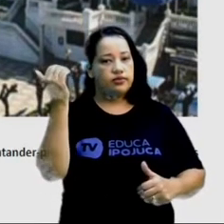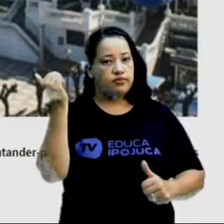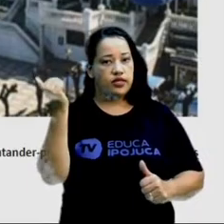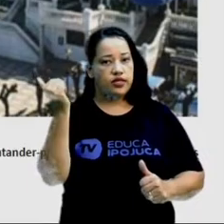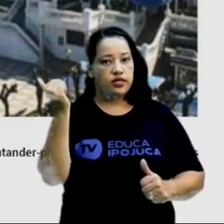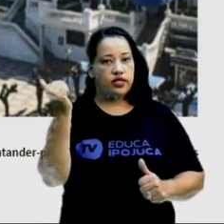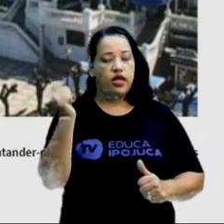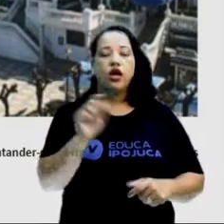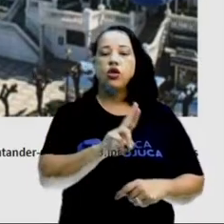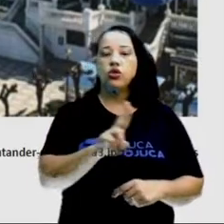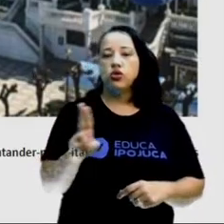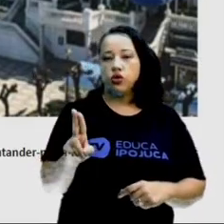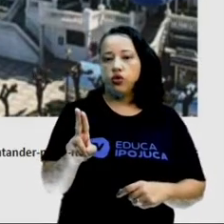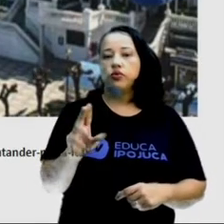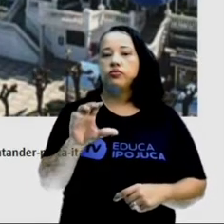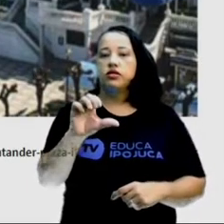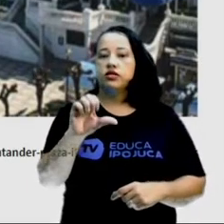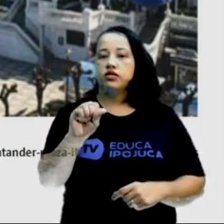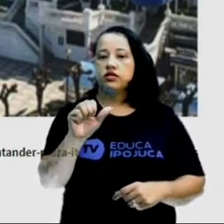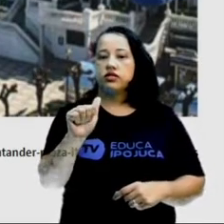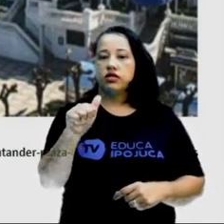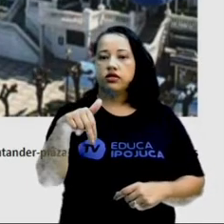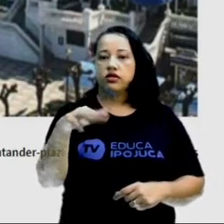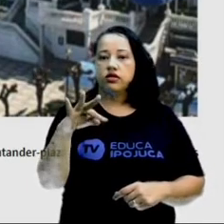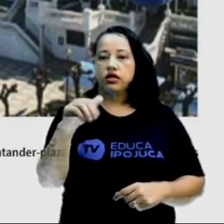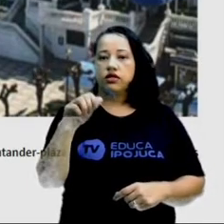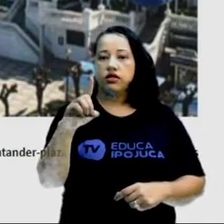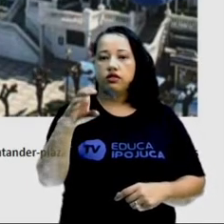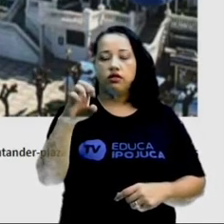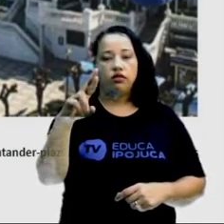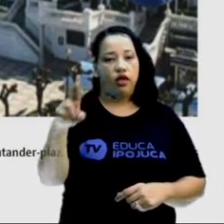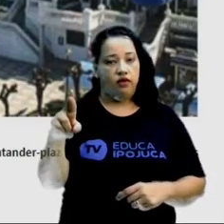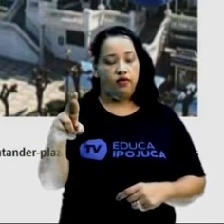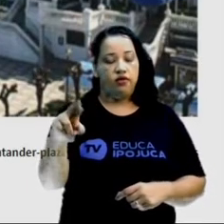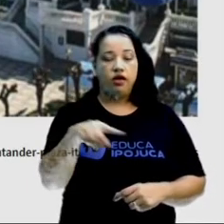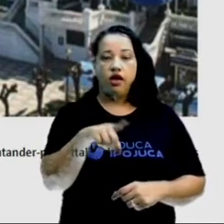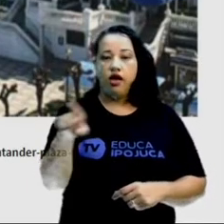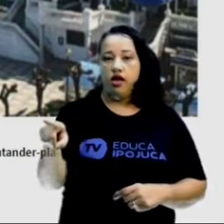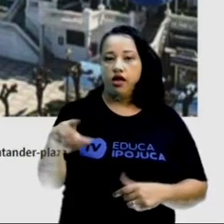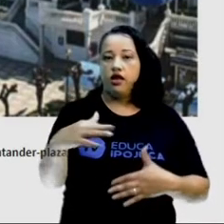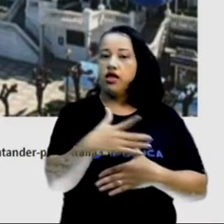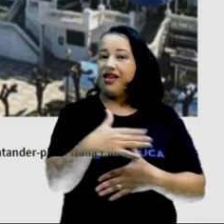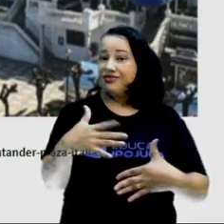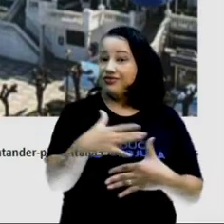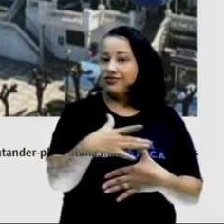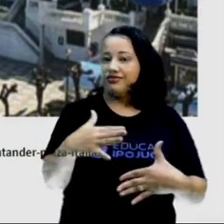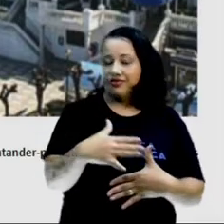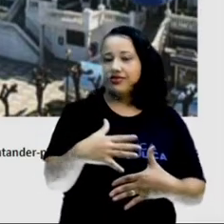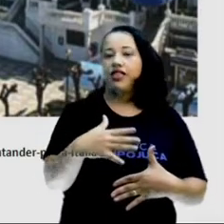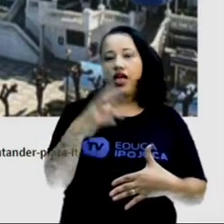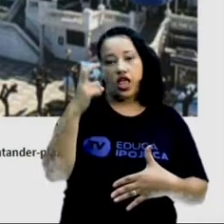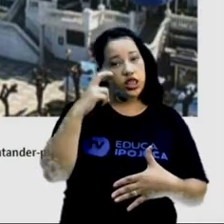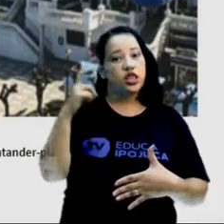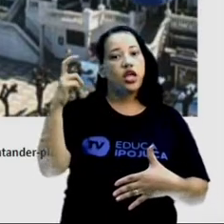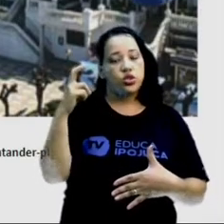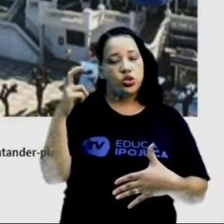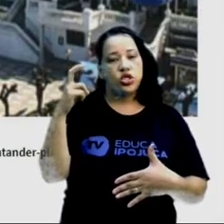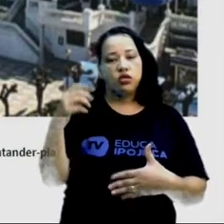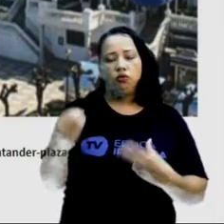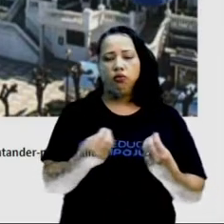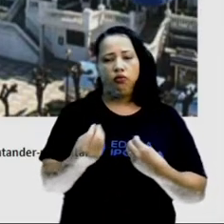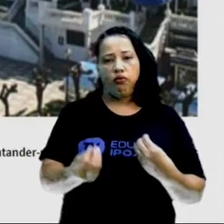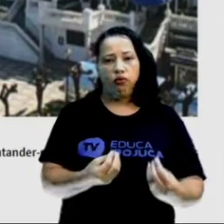de Santander. Santander, na Espanha, é um modelo de cidade inteligente. A instalação